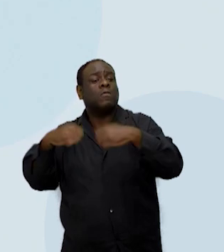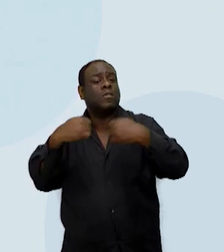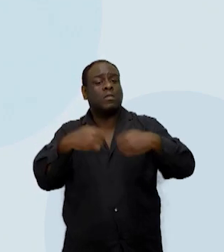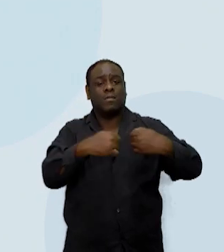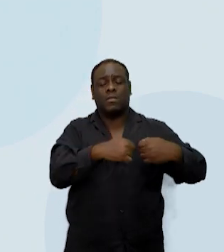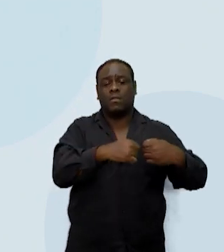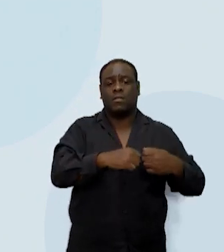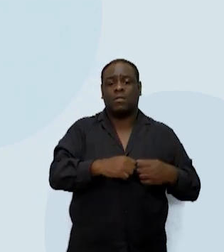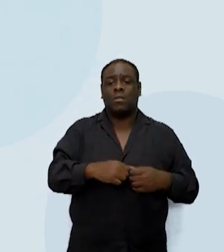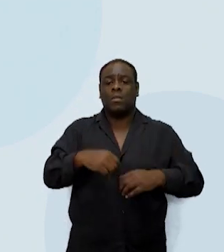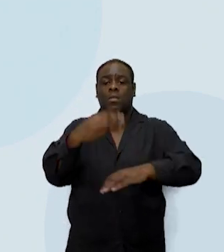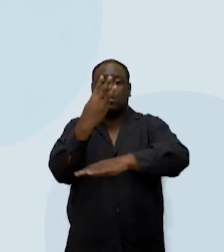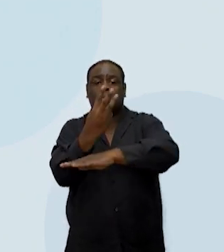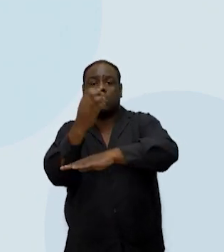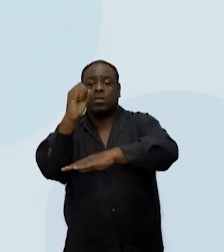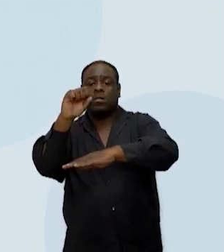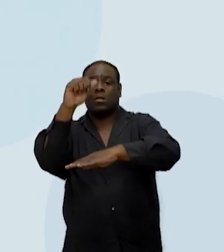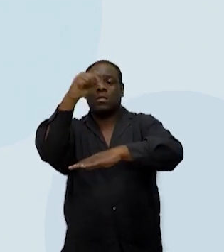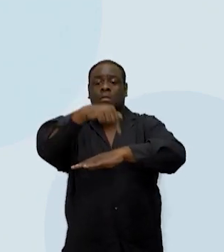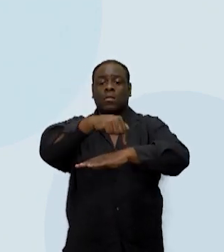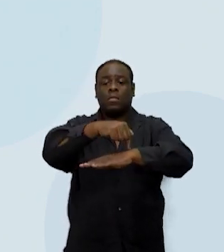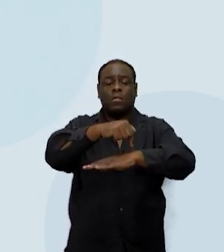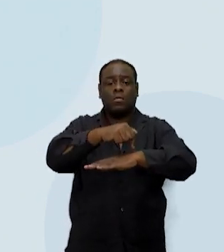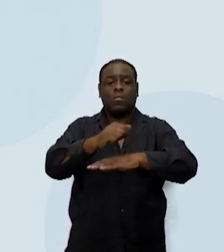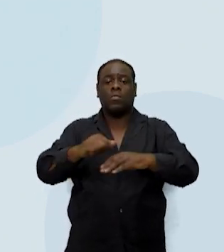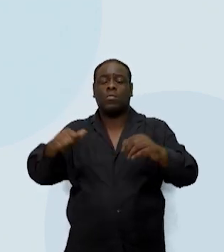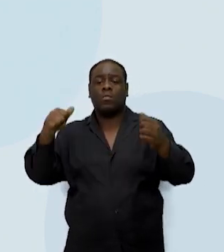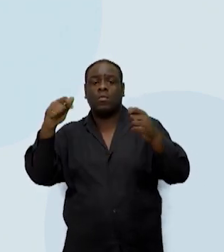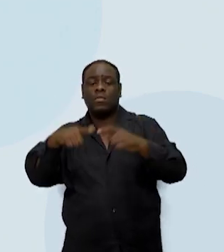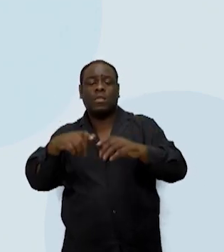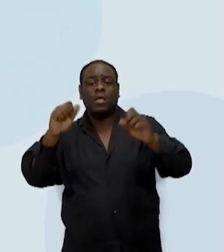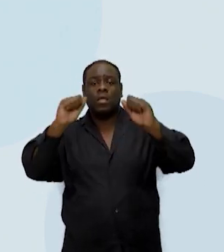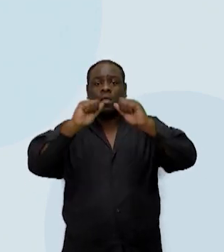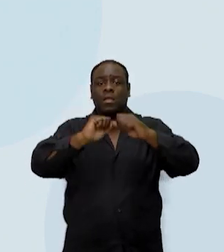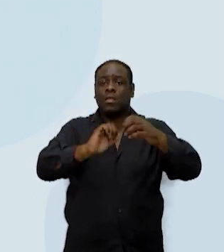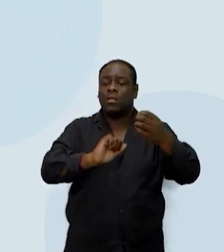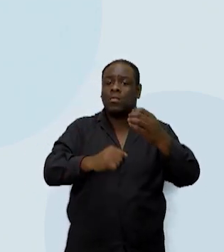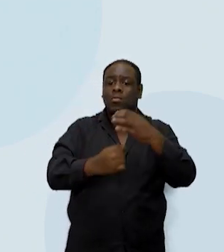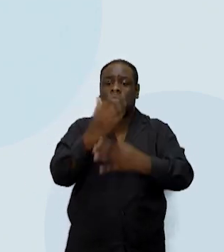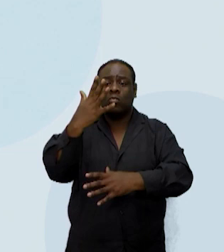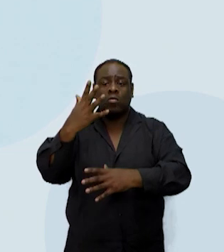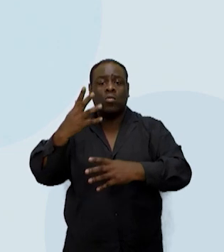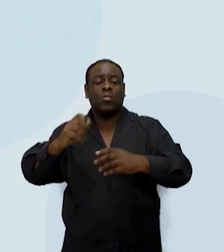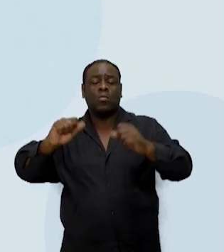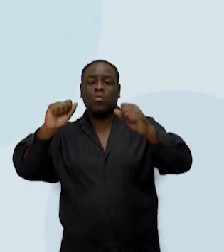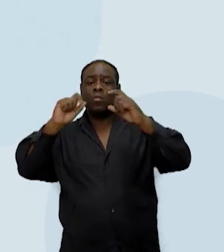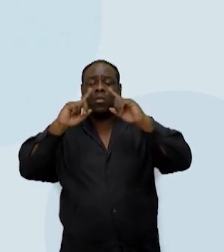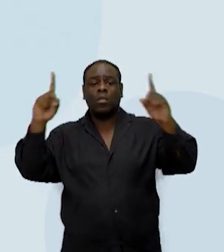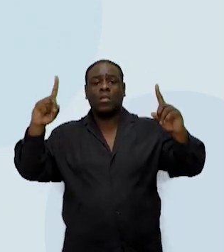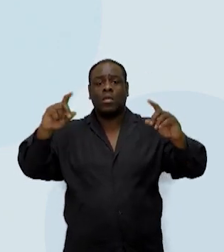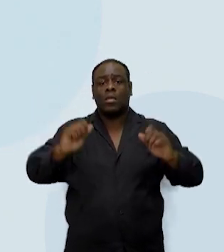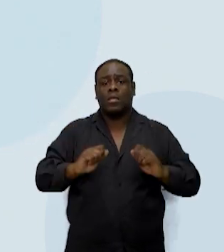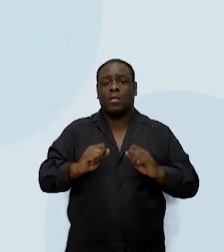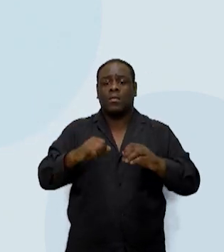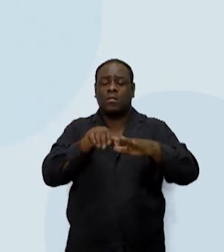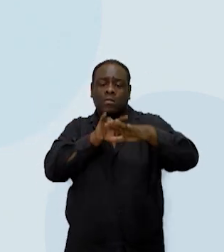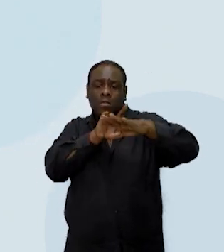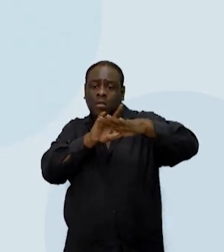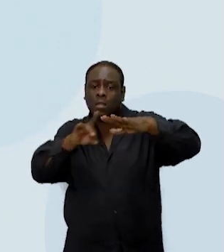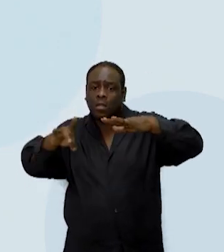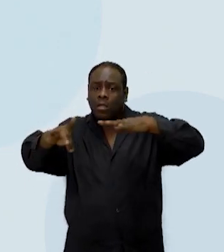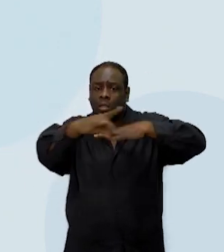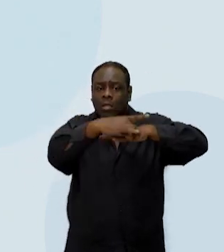30 segundos para vocês pensarem de quando vocês publicam lá alguma coisa na internet, seja lá qual rede social, quantos likes